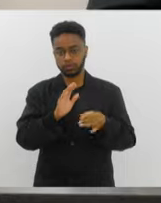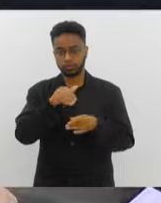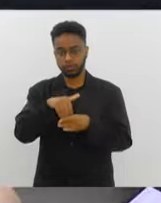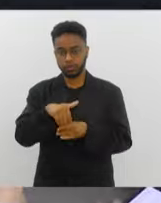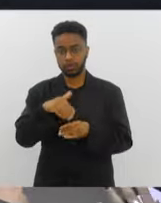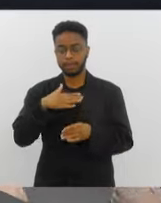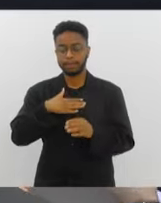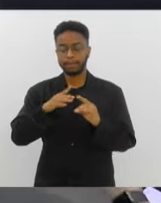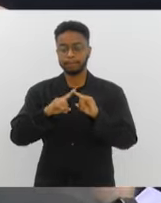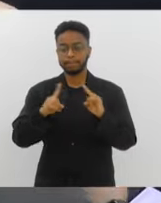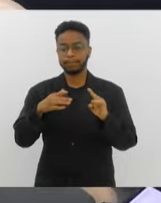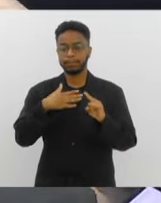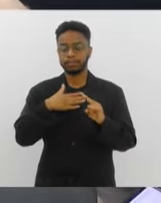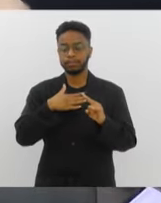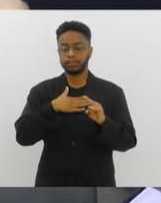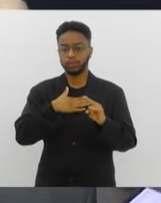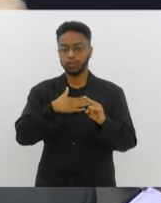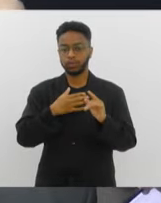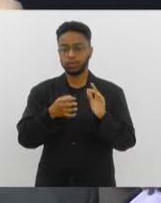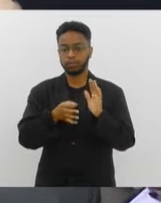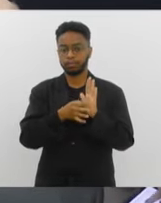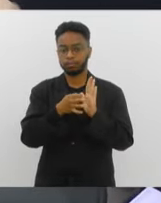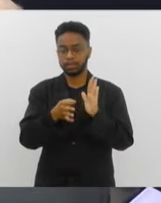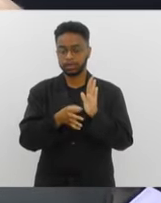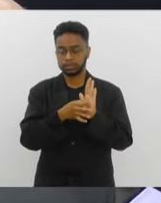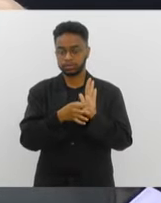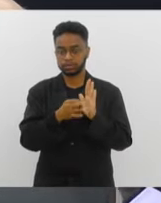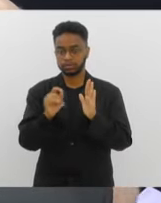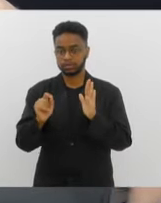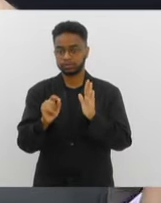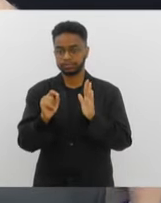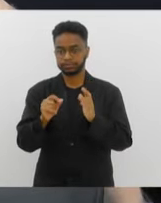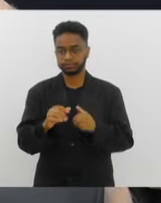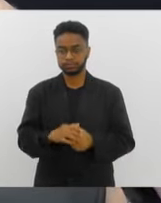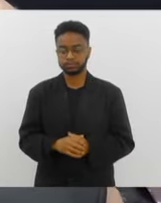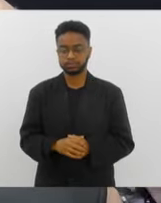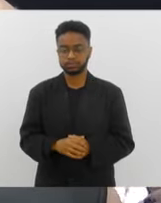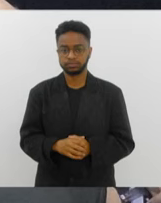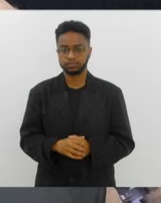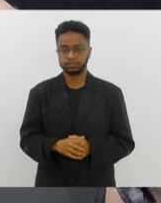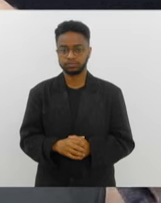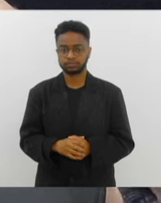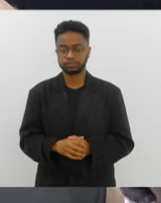Mas o meu parecer seria pela